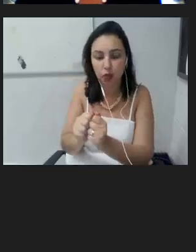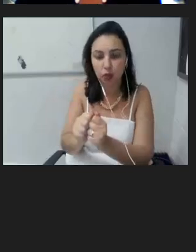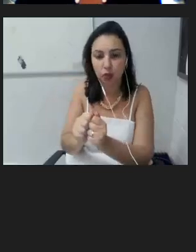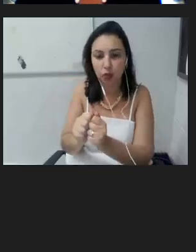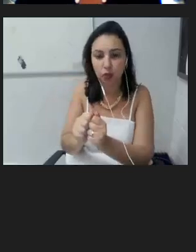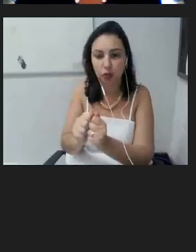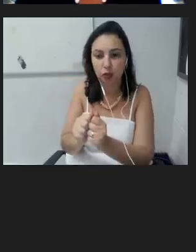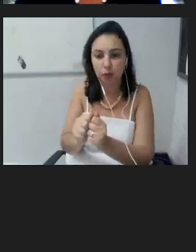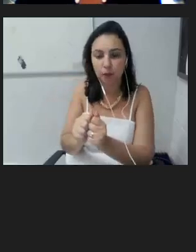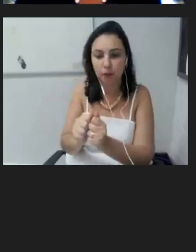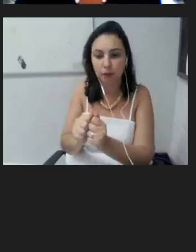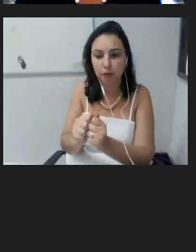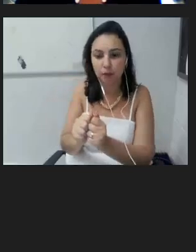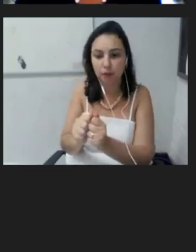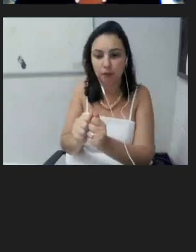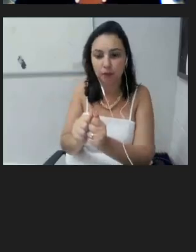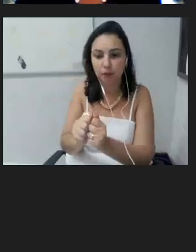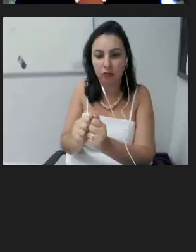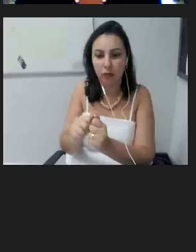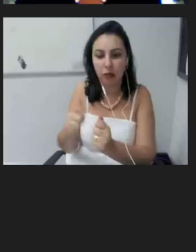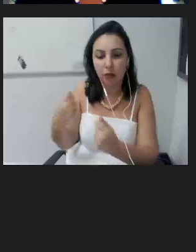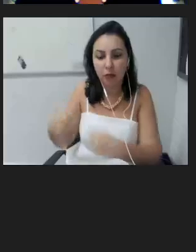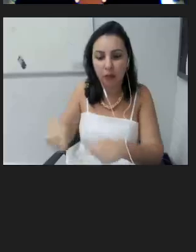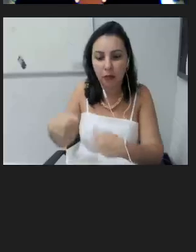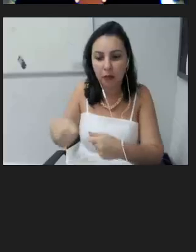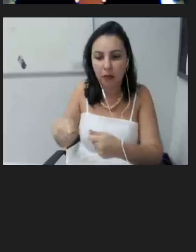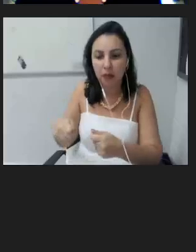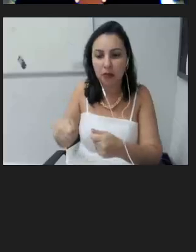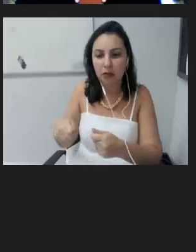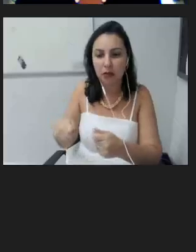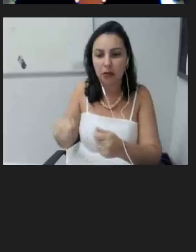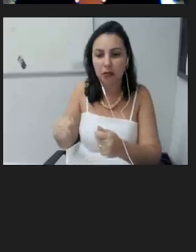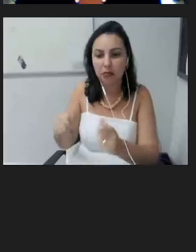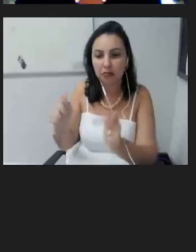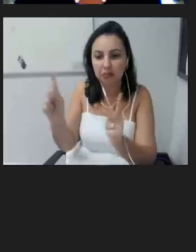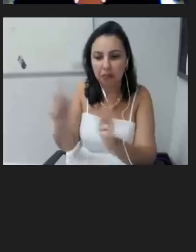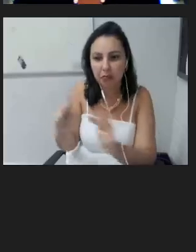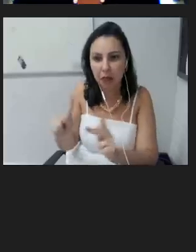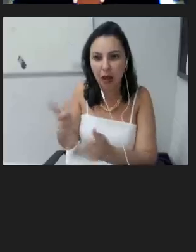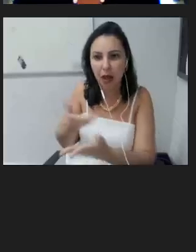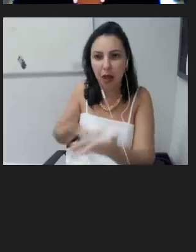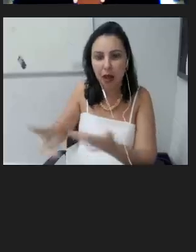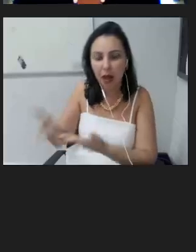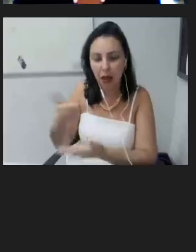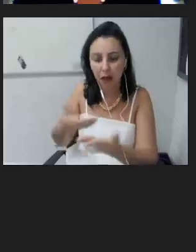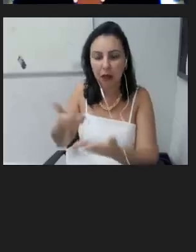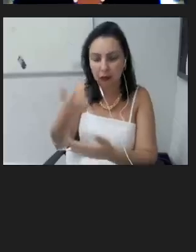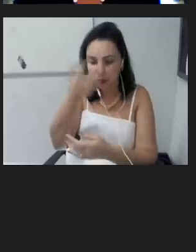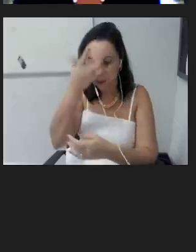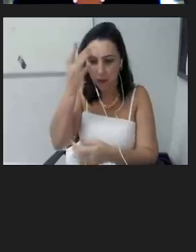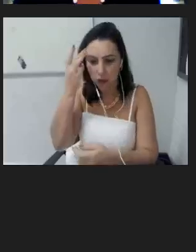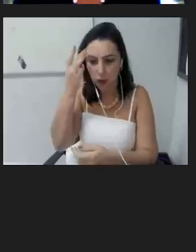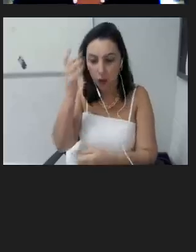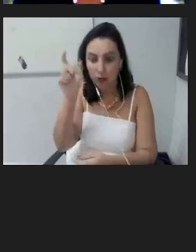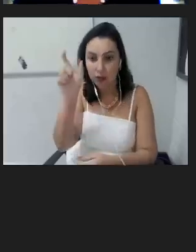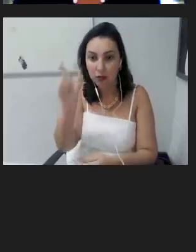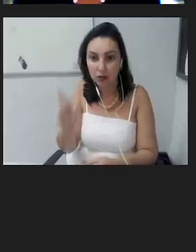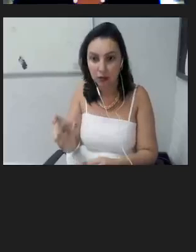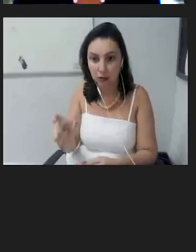não diagnóstico, mas que apresentam alterações de comportamentos, pensamentos e emoções.